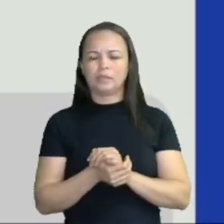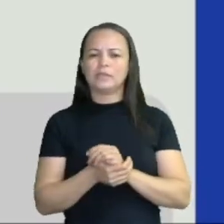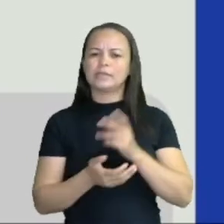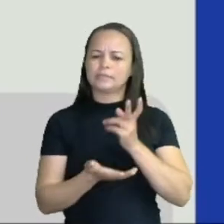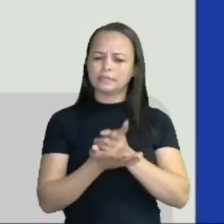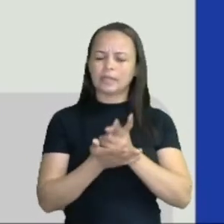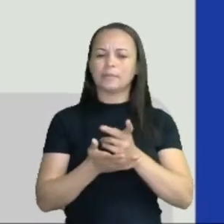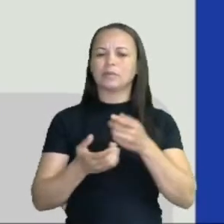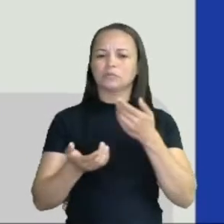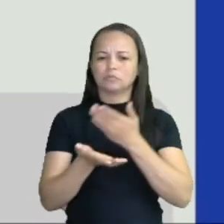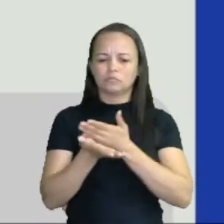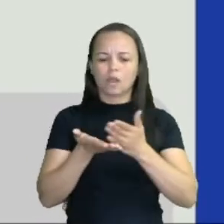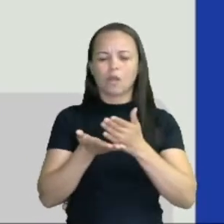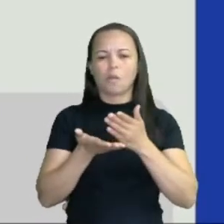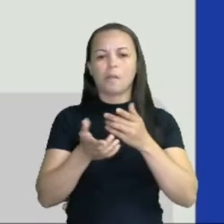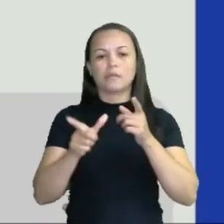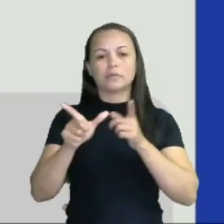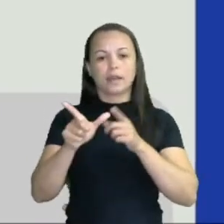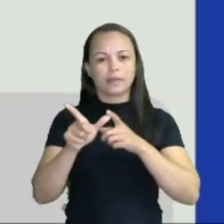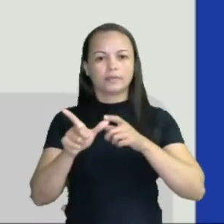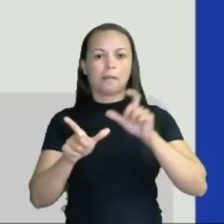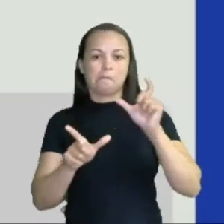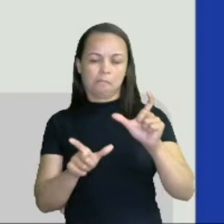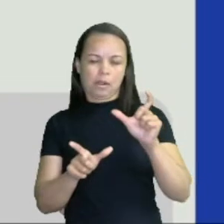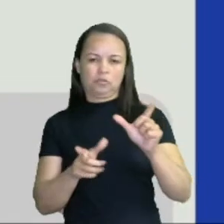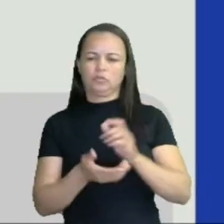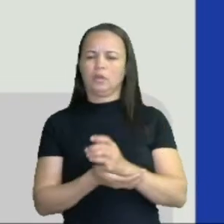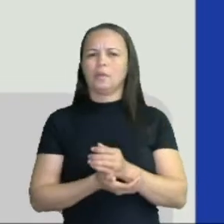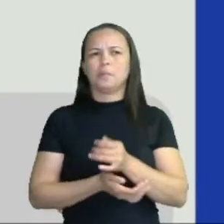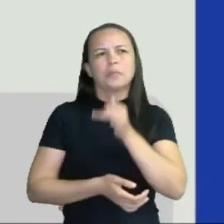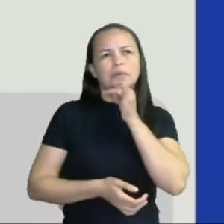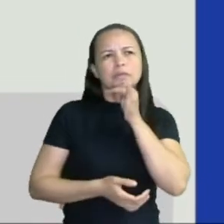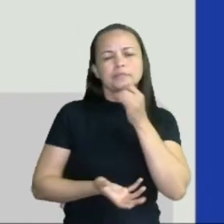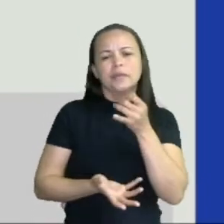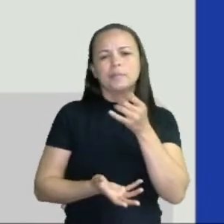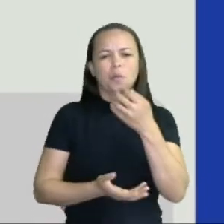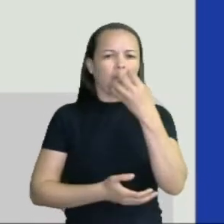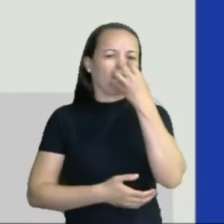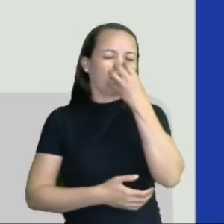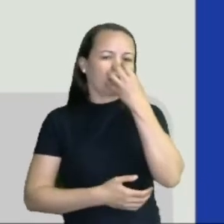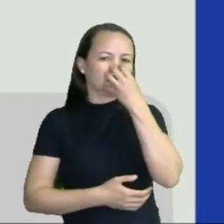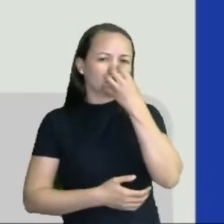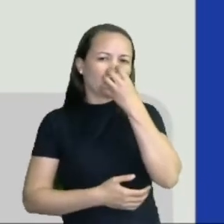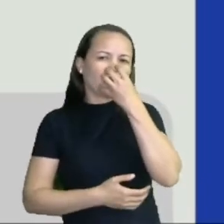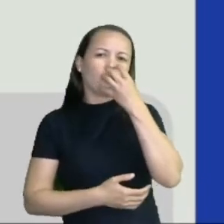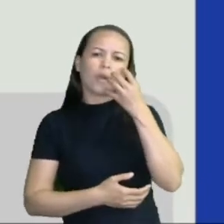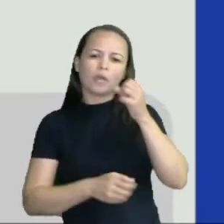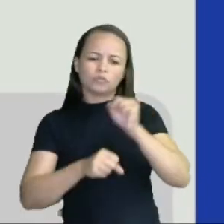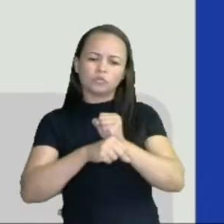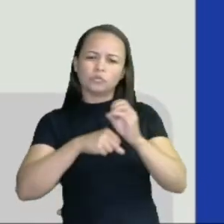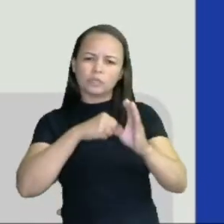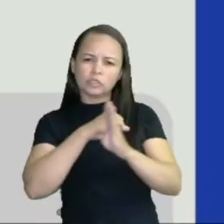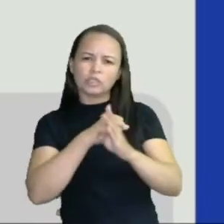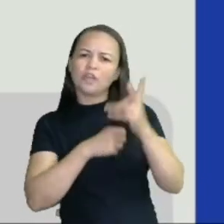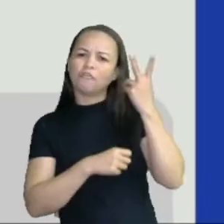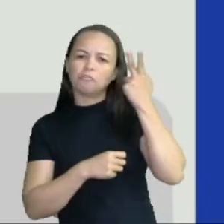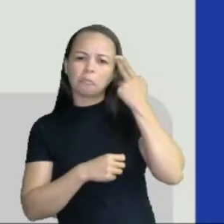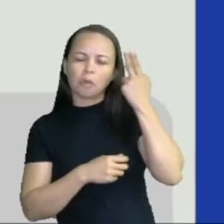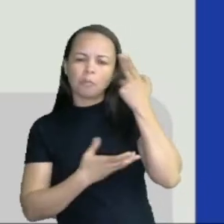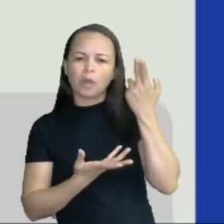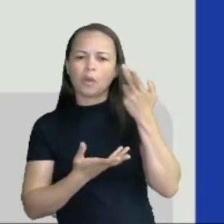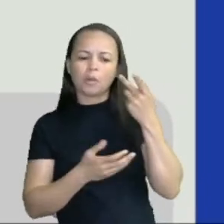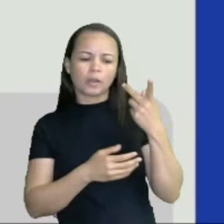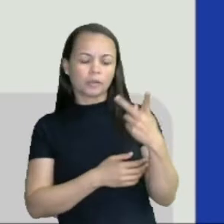letra maiúscula. Então, ó, por exemplo, cachorro. Cachorro é um substantivo comum, porque está ali, ó, denominando